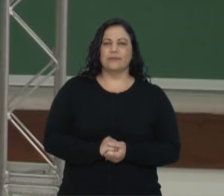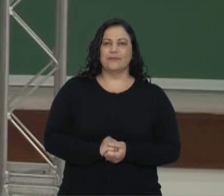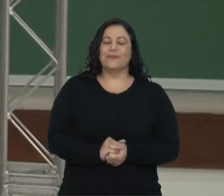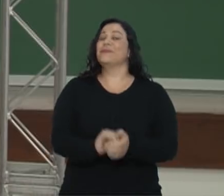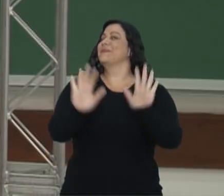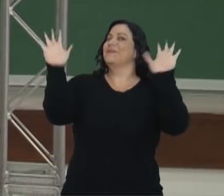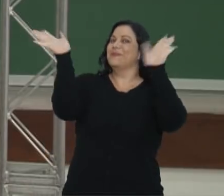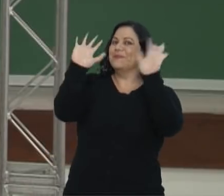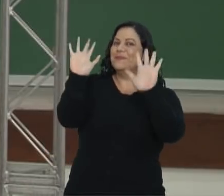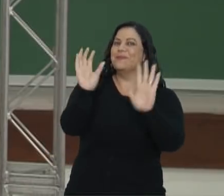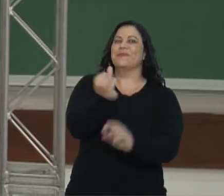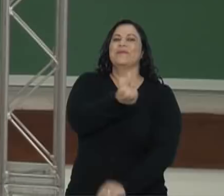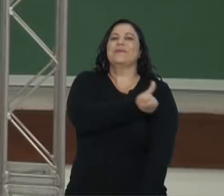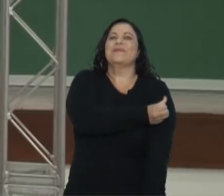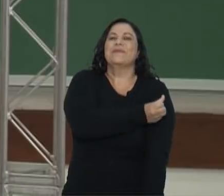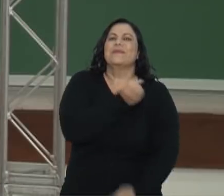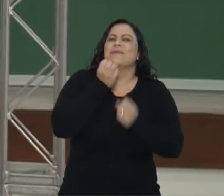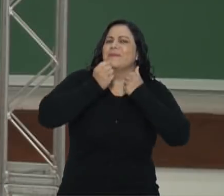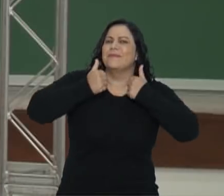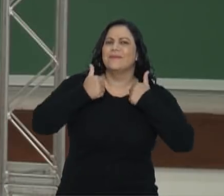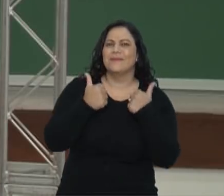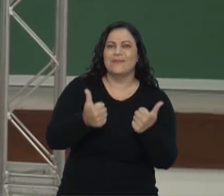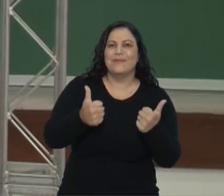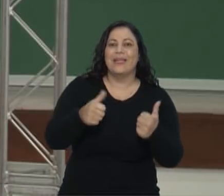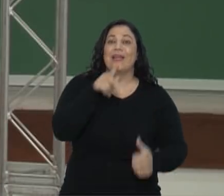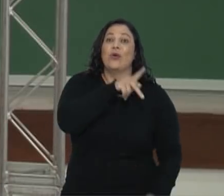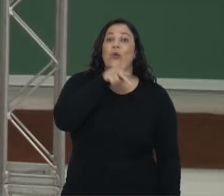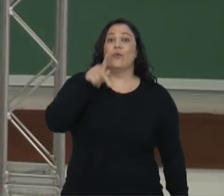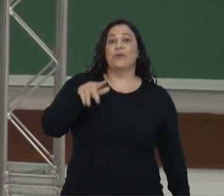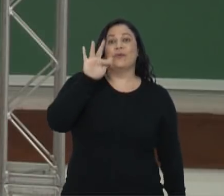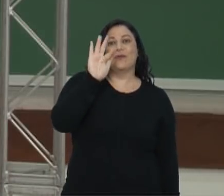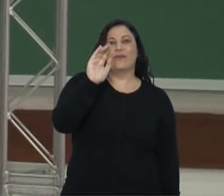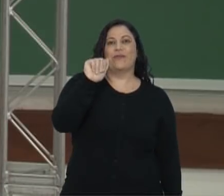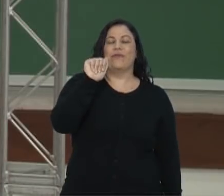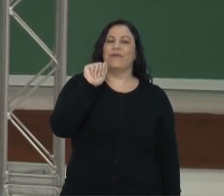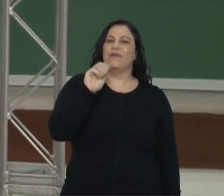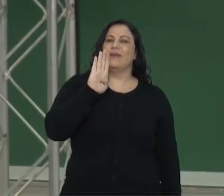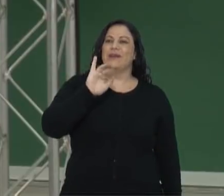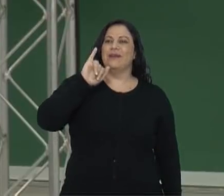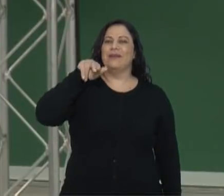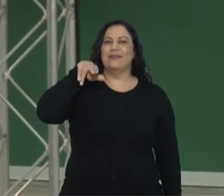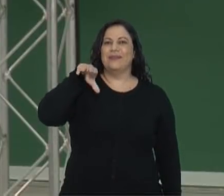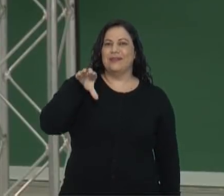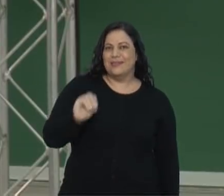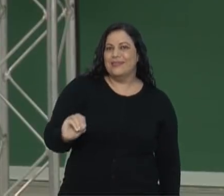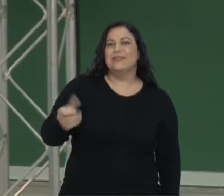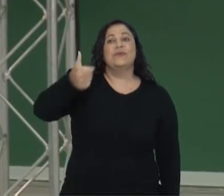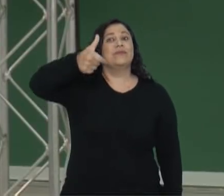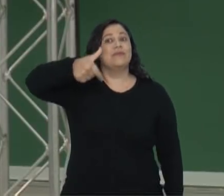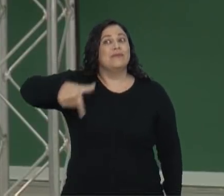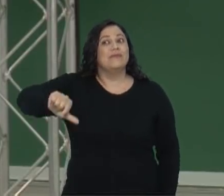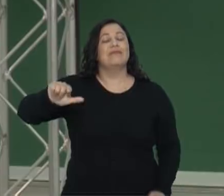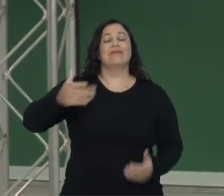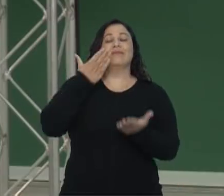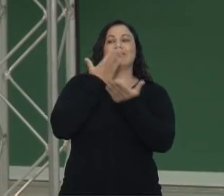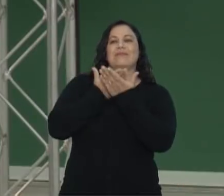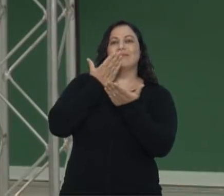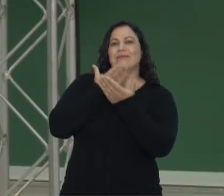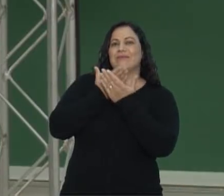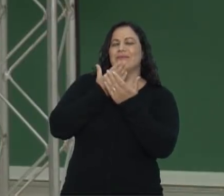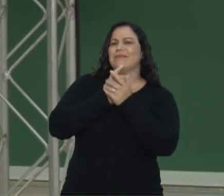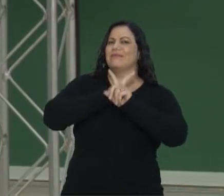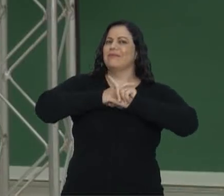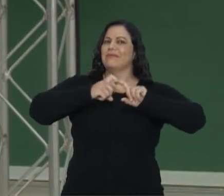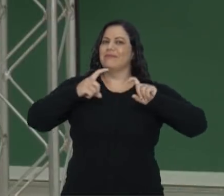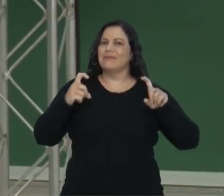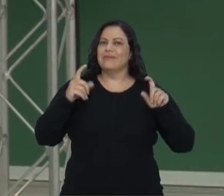Olá, sexto ano, tudo bom com vocês? Olha aqui o professor Fabiano de novo para mais uma aula de ciências. Hoje na nossa aula nós